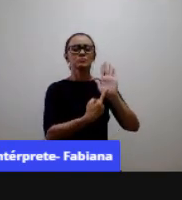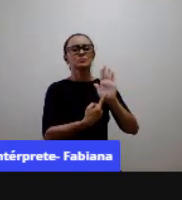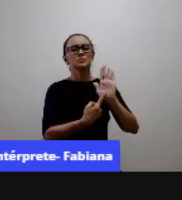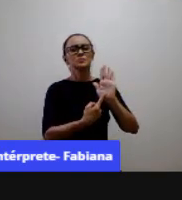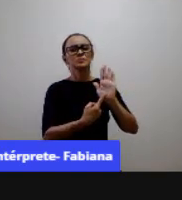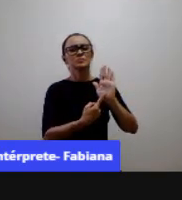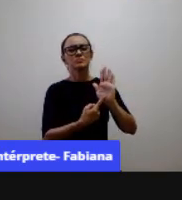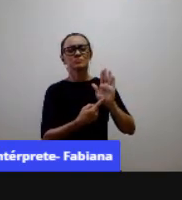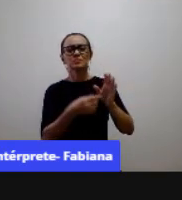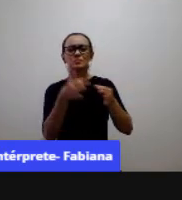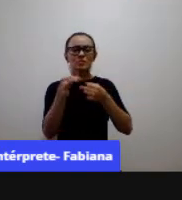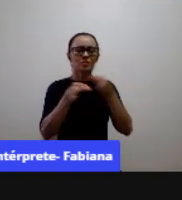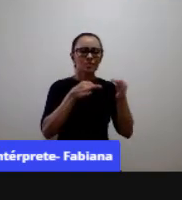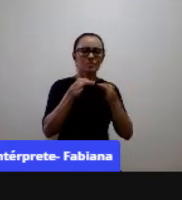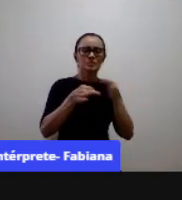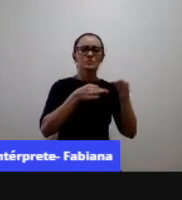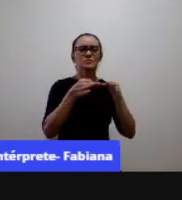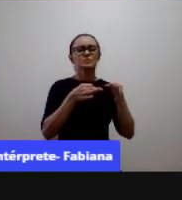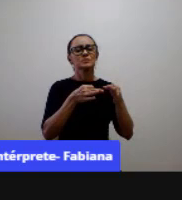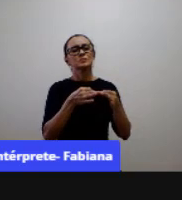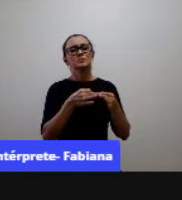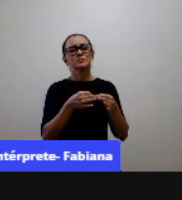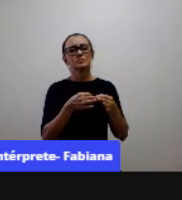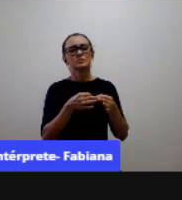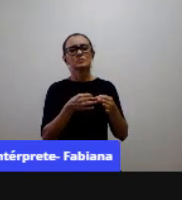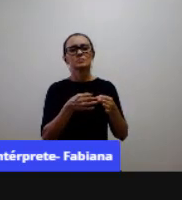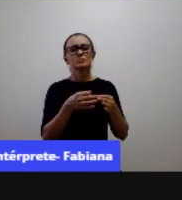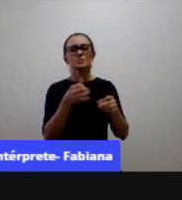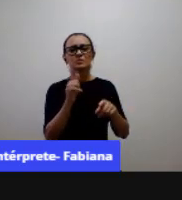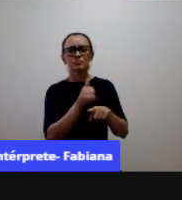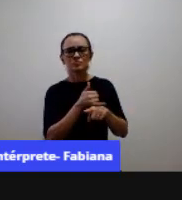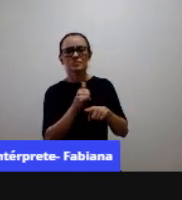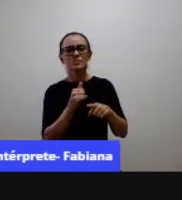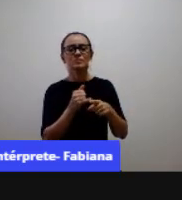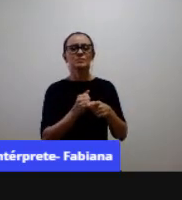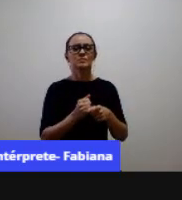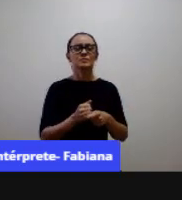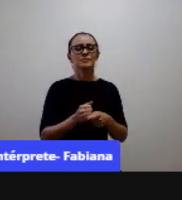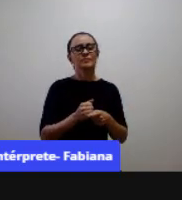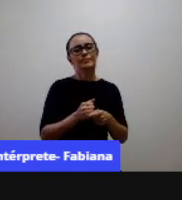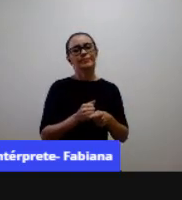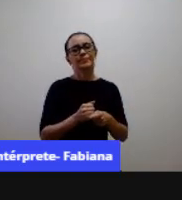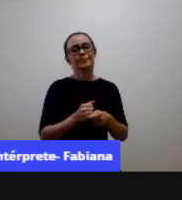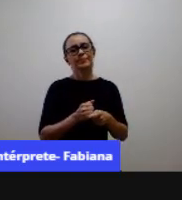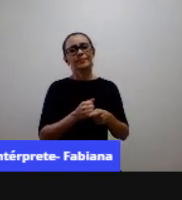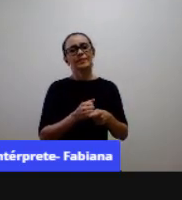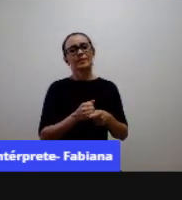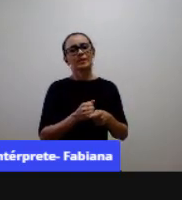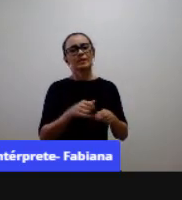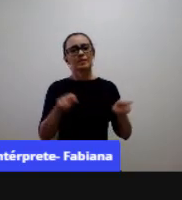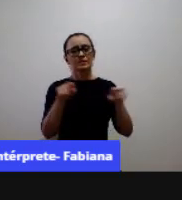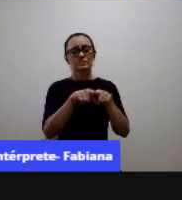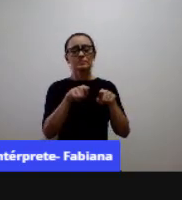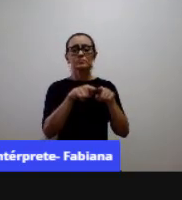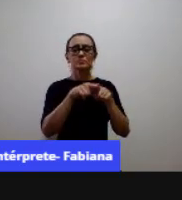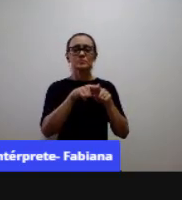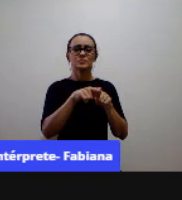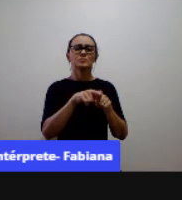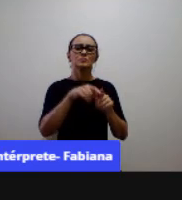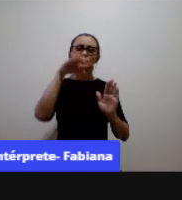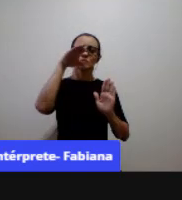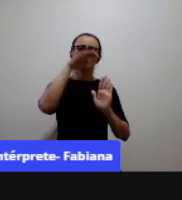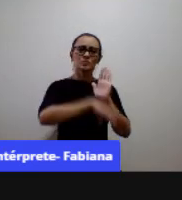diferenciadas. Nós trouxemos muita coisa da questão do currículo mesmo, né?